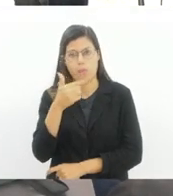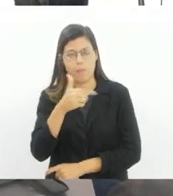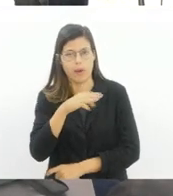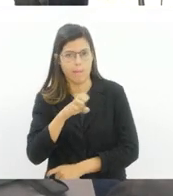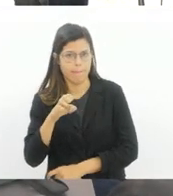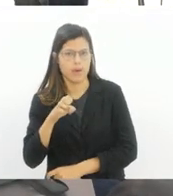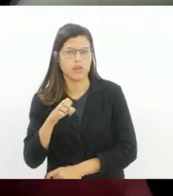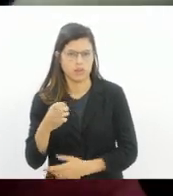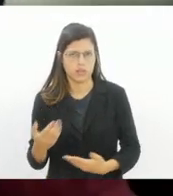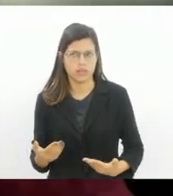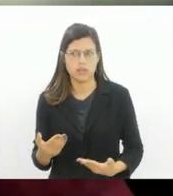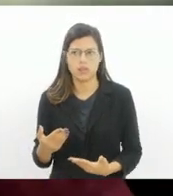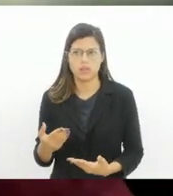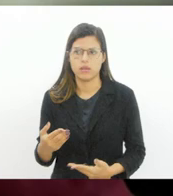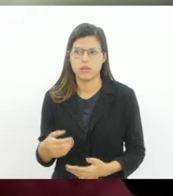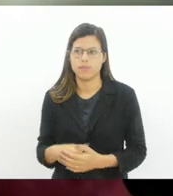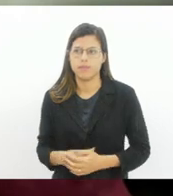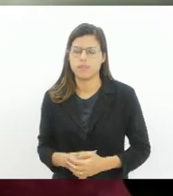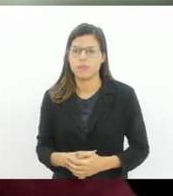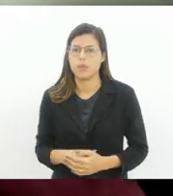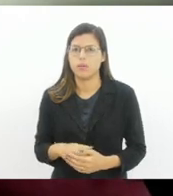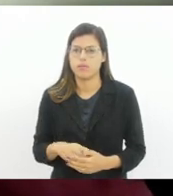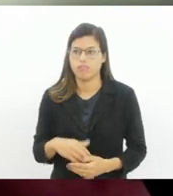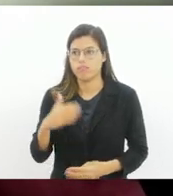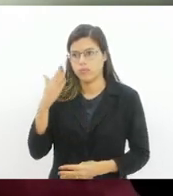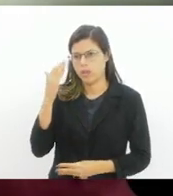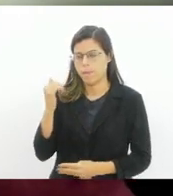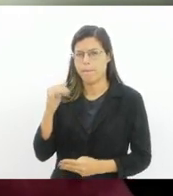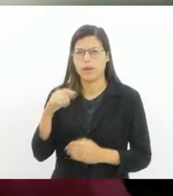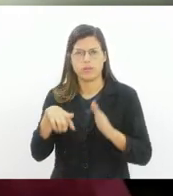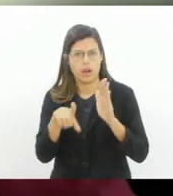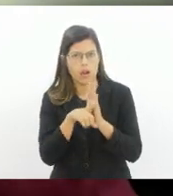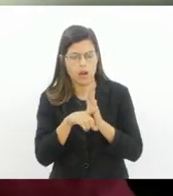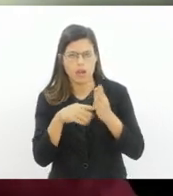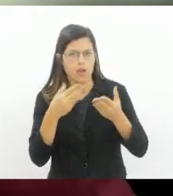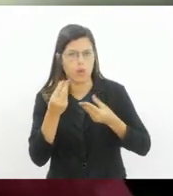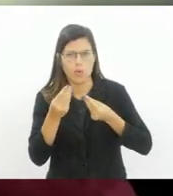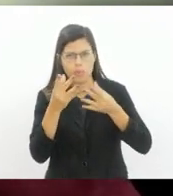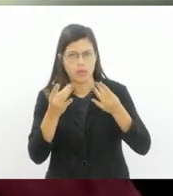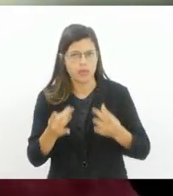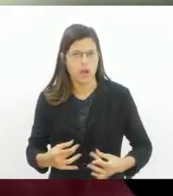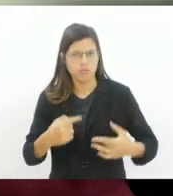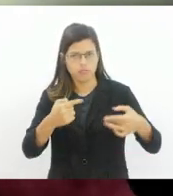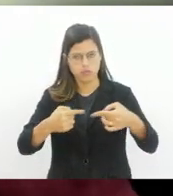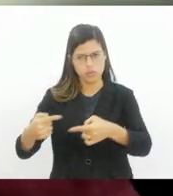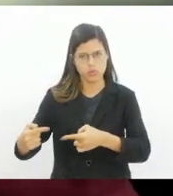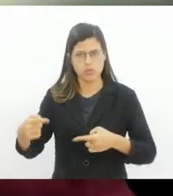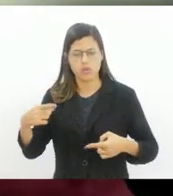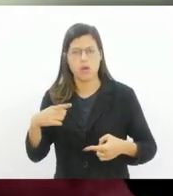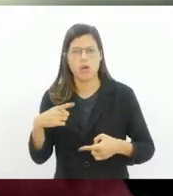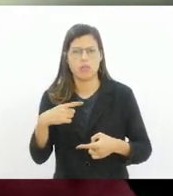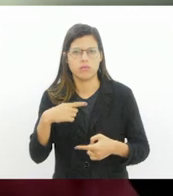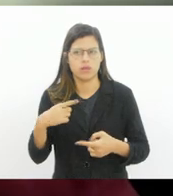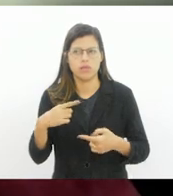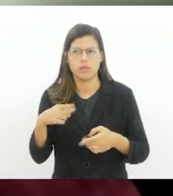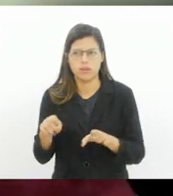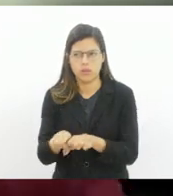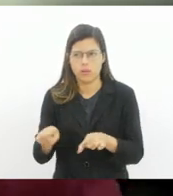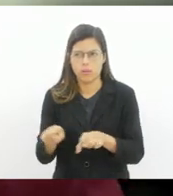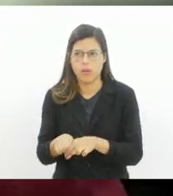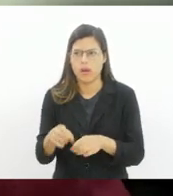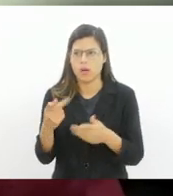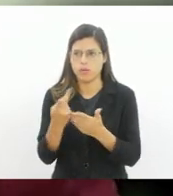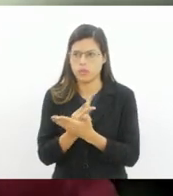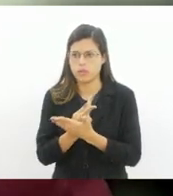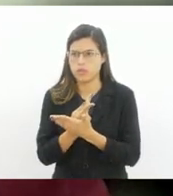gestacional. Mesmo sabendo todas as questões envolvidas, as discussões, recentemente a gente teve uma controvérsia com